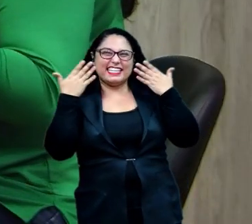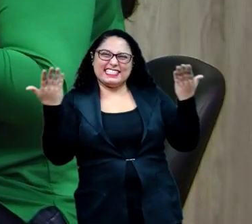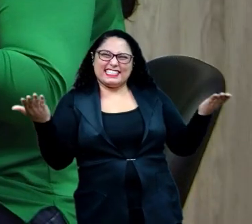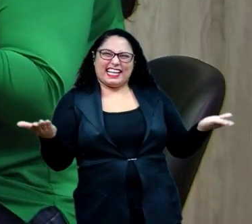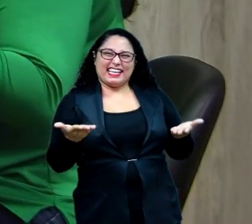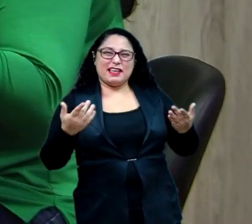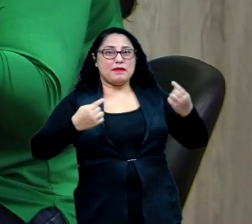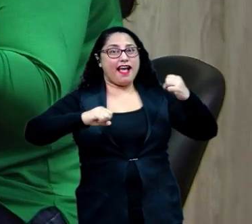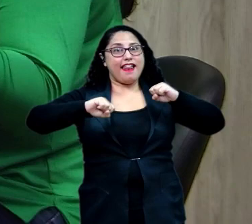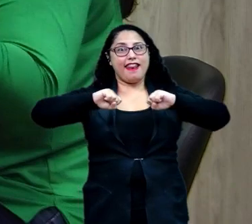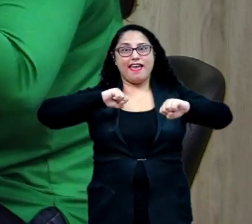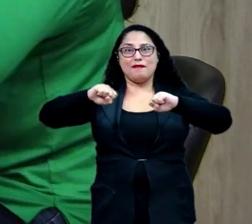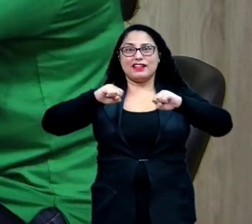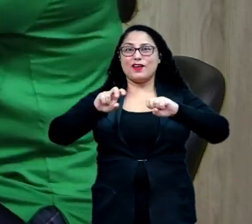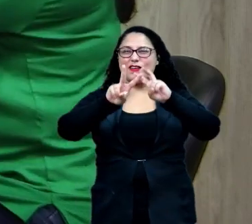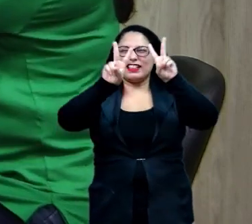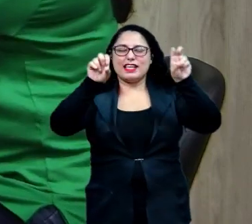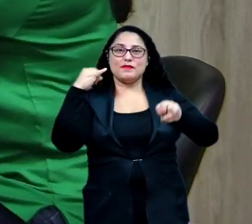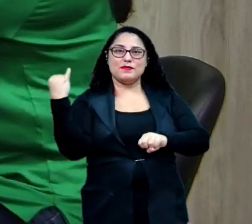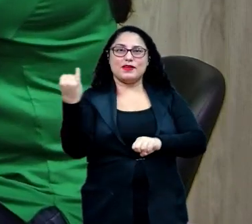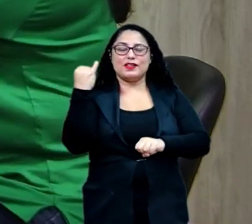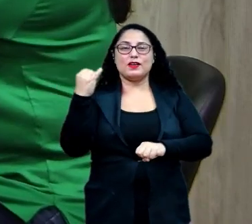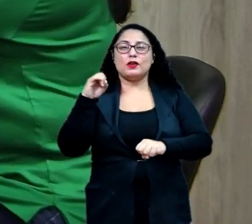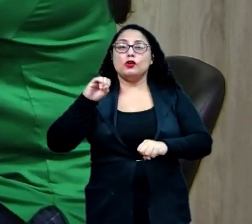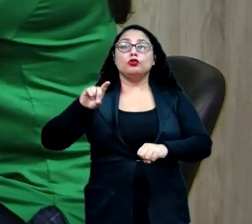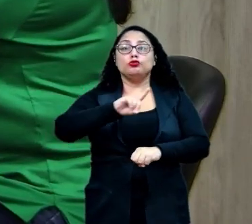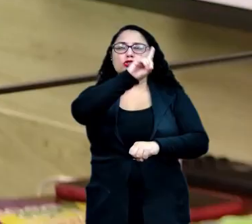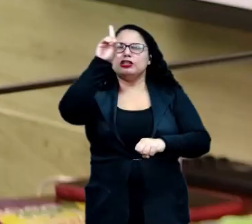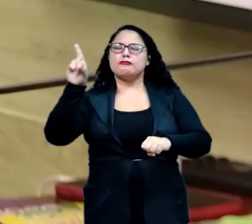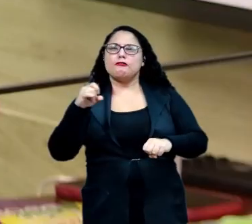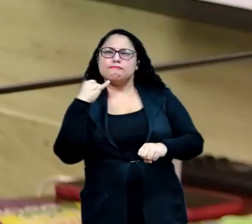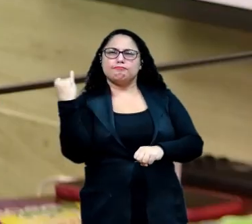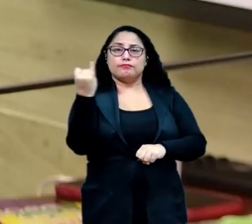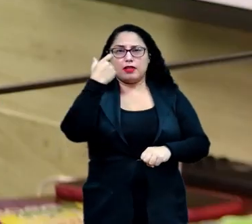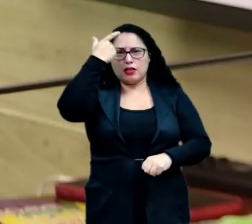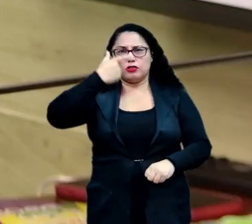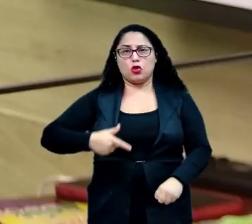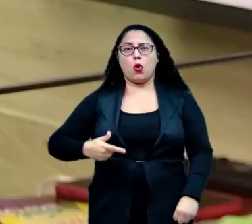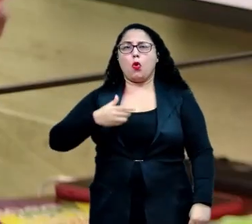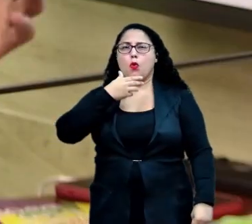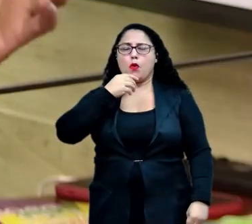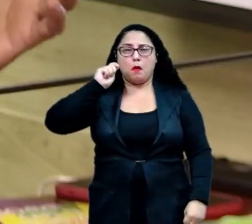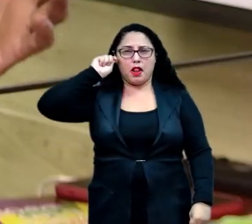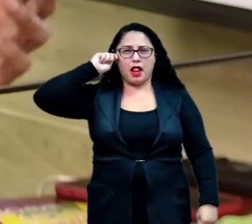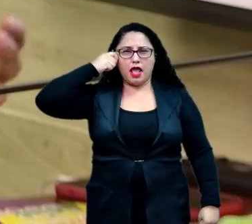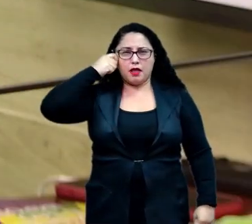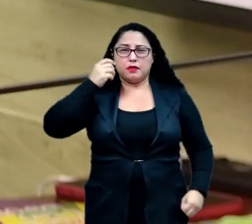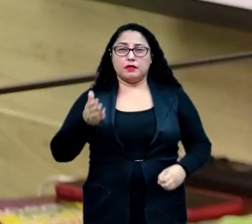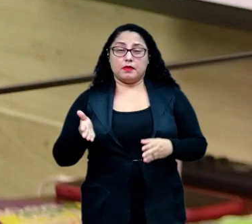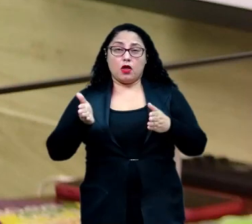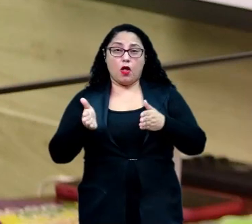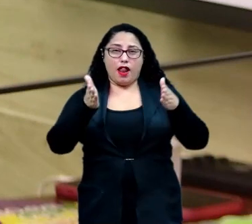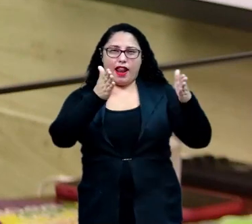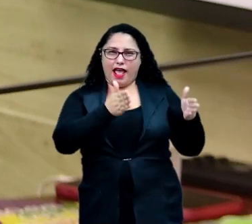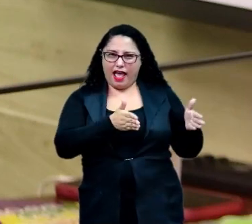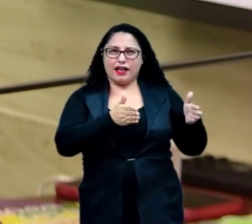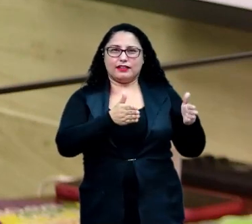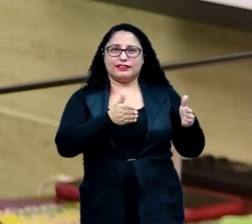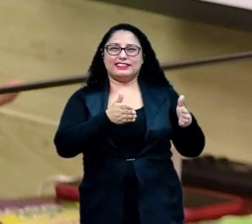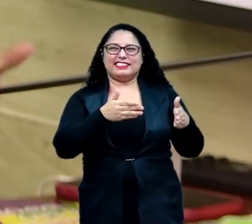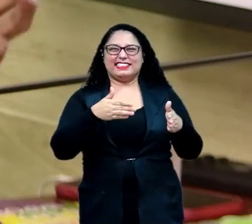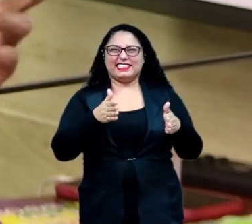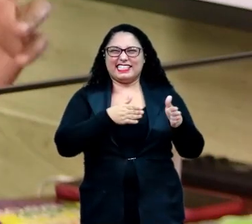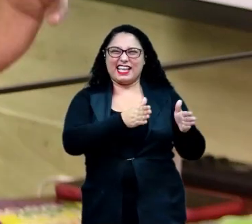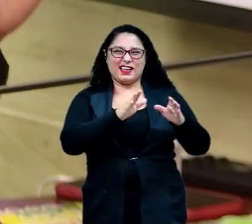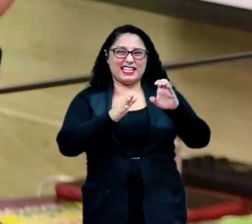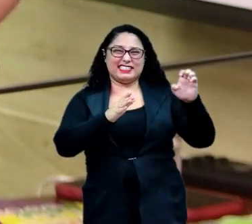aqui debatendo um tema tão importante num dia tão simbólico. Eu sou um homem negro, ao meu lado esquerdo tem